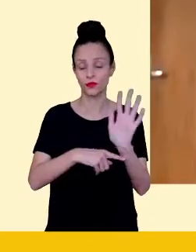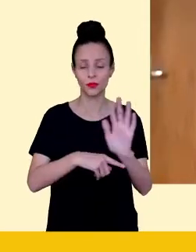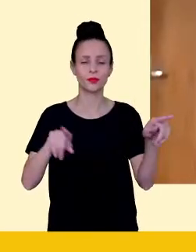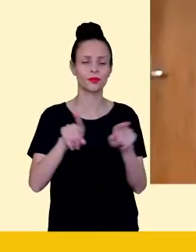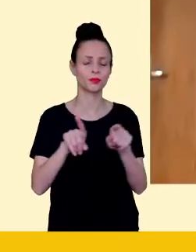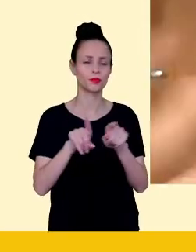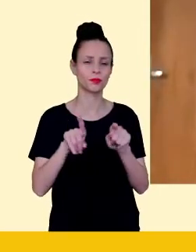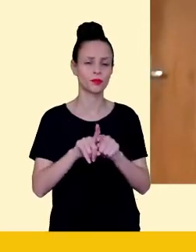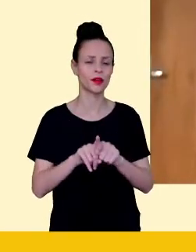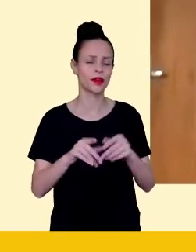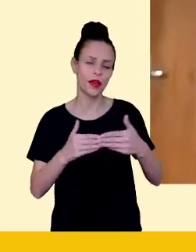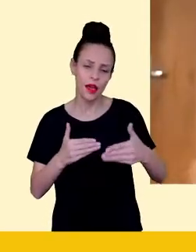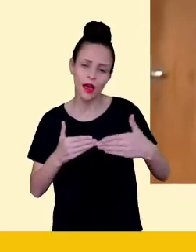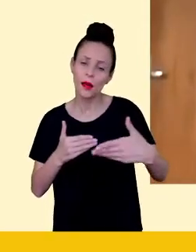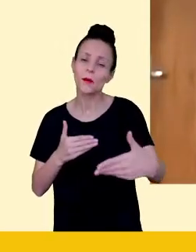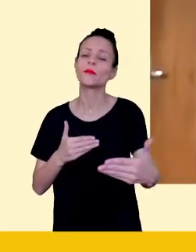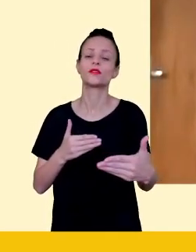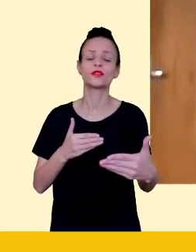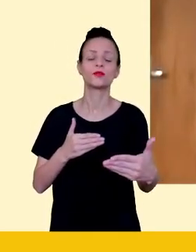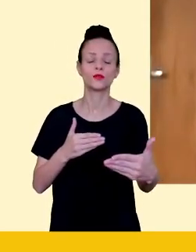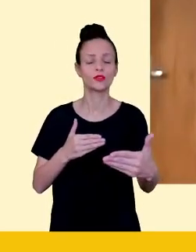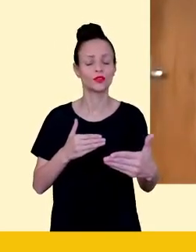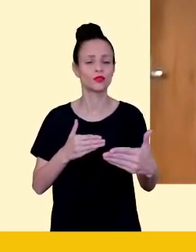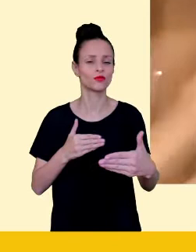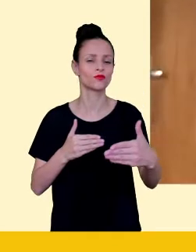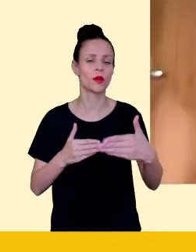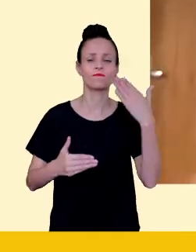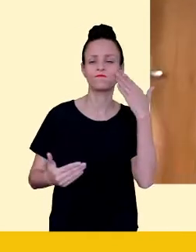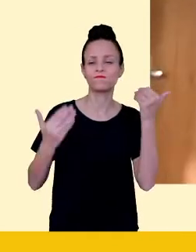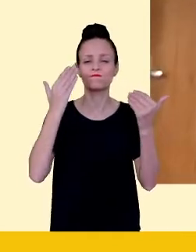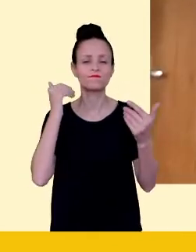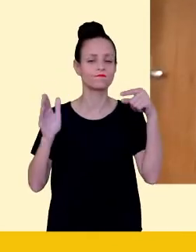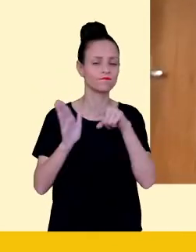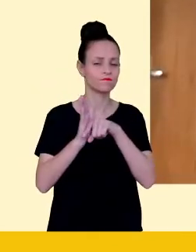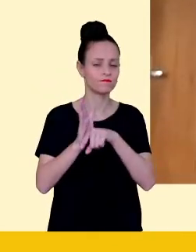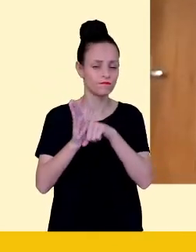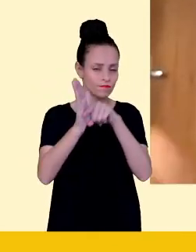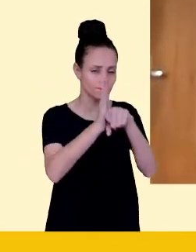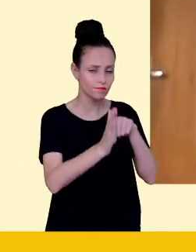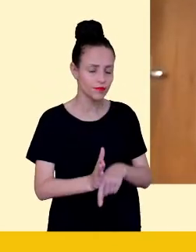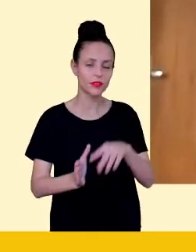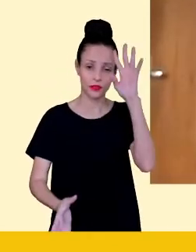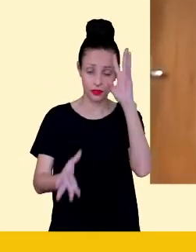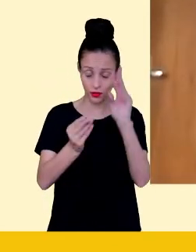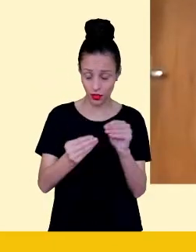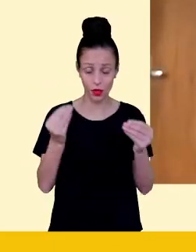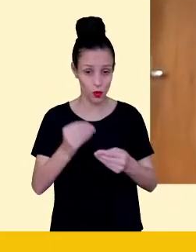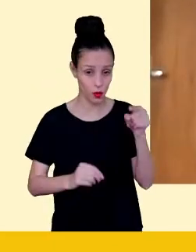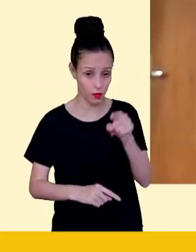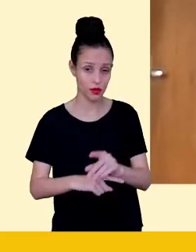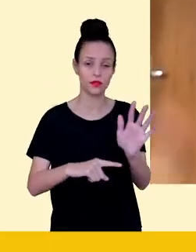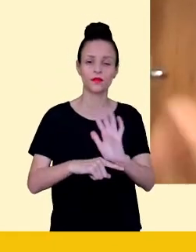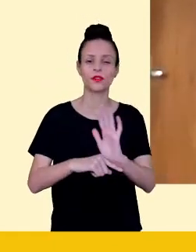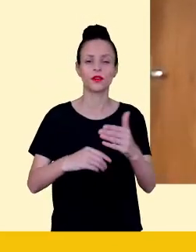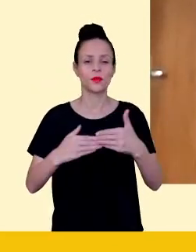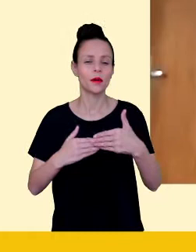ideia sobre disso ser um filme, e a partir disso a gente foi, enfim, se aprofundando nessa pesquisa,